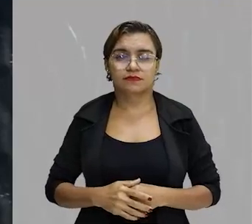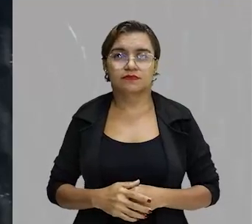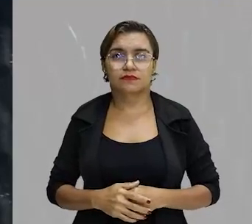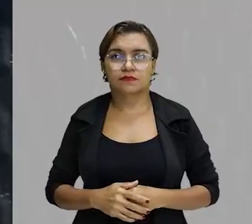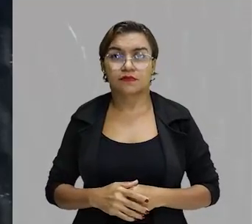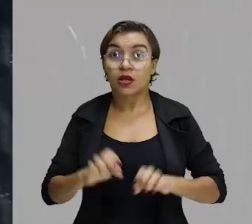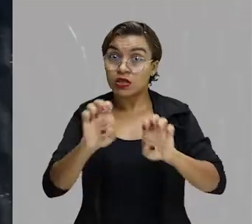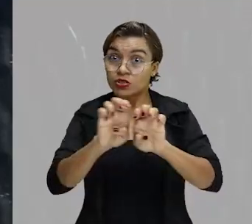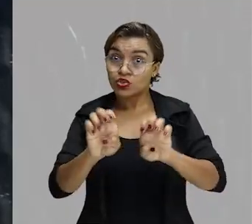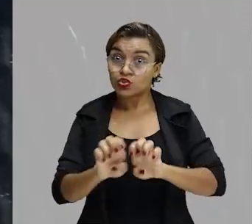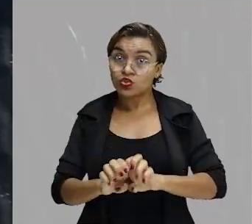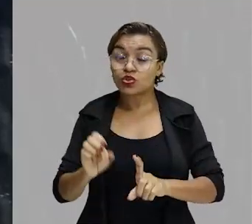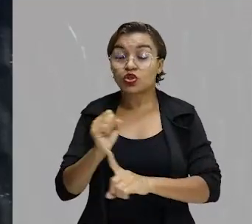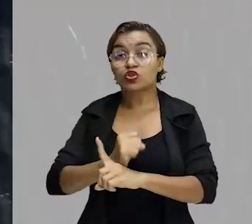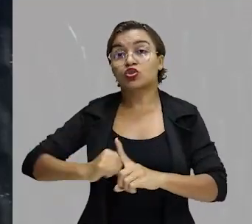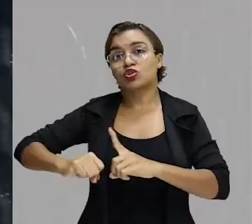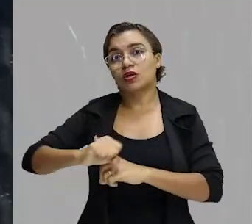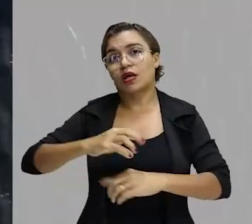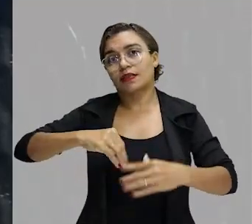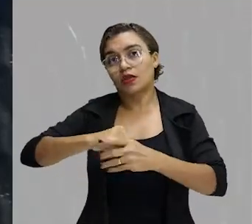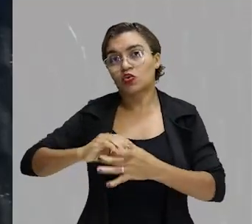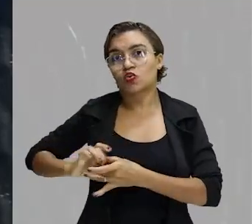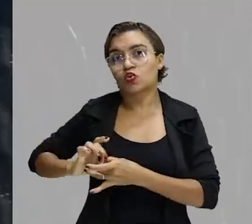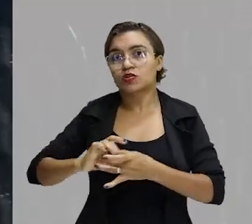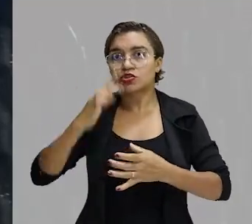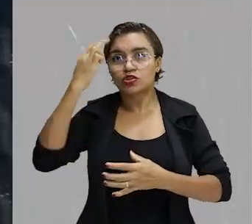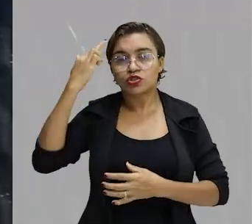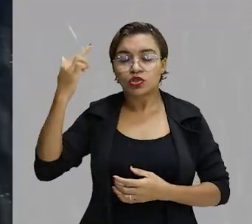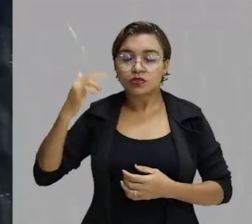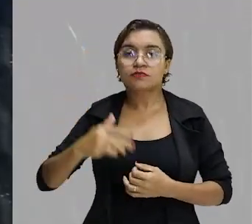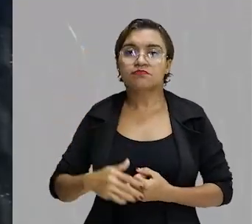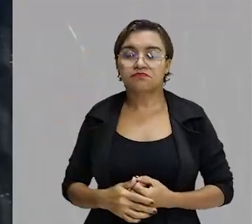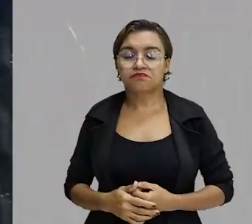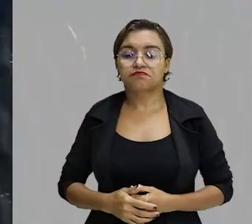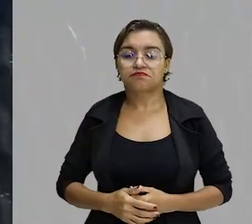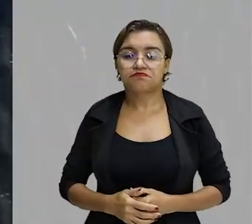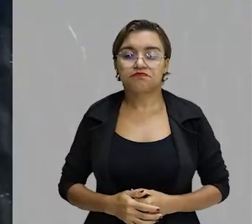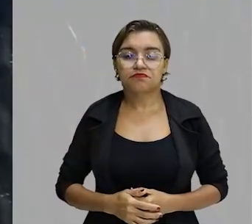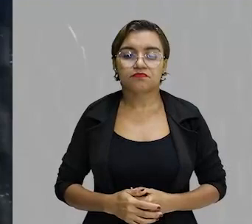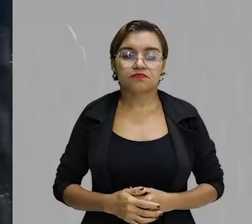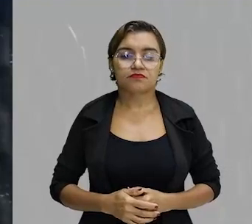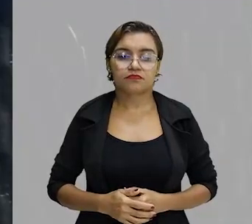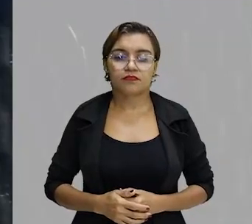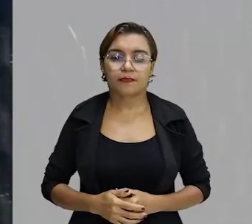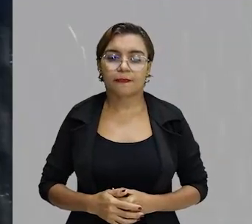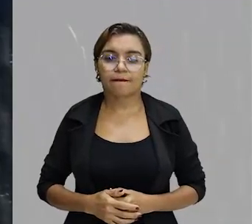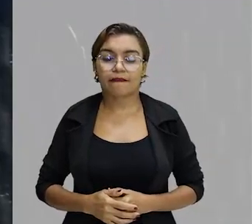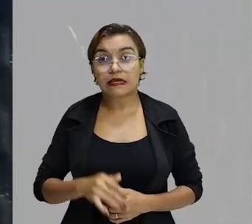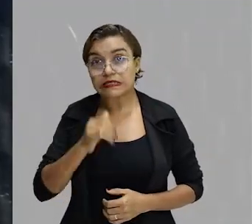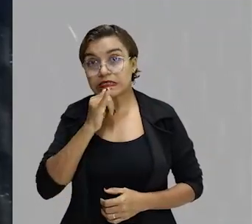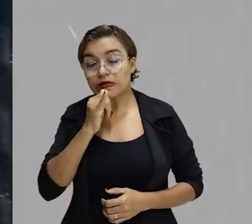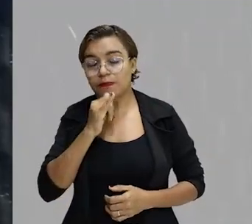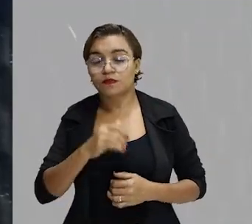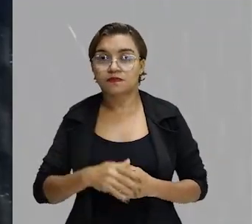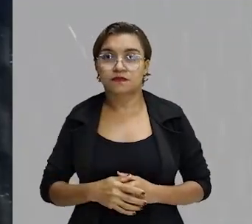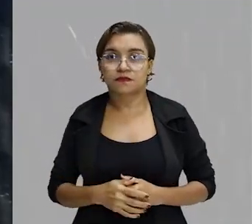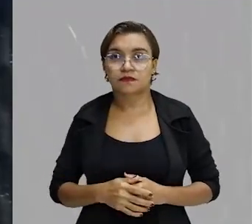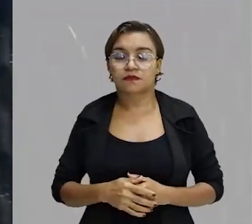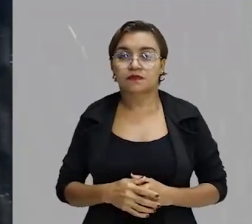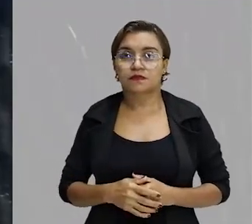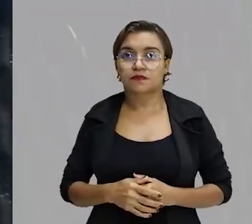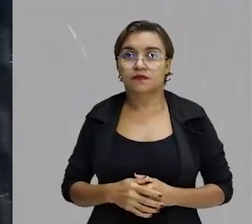própria estrutura social, naquele contexto histórico, naquela historicidade, geradora por si só